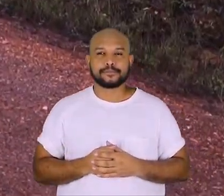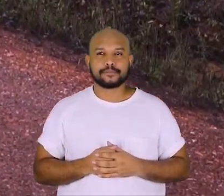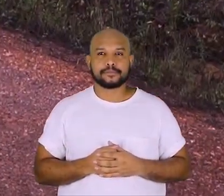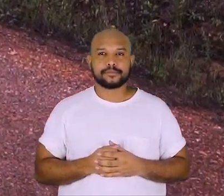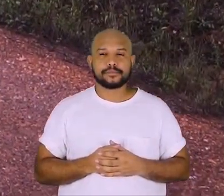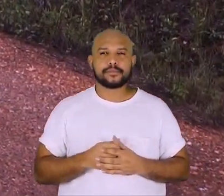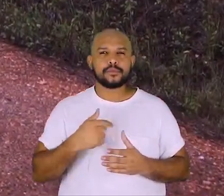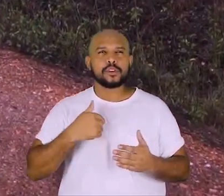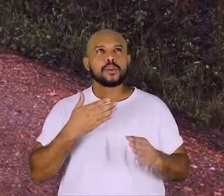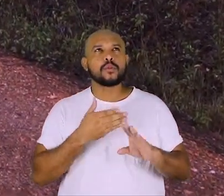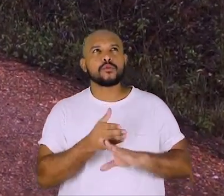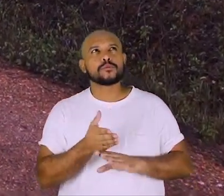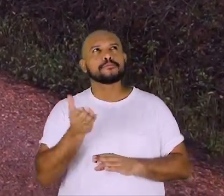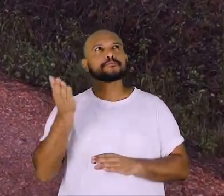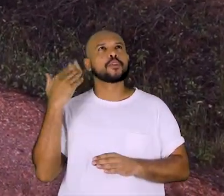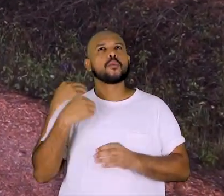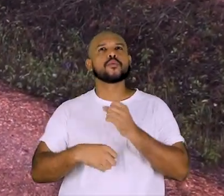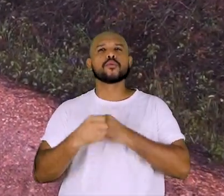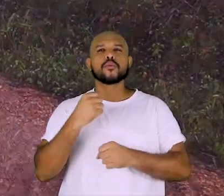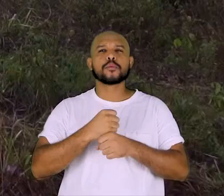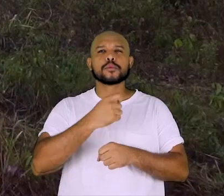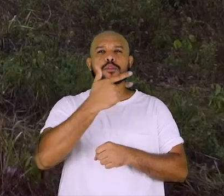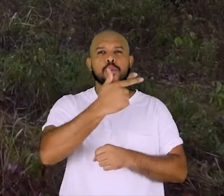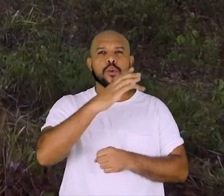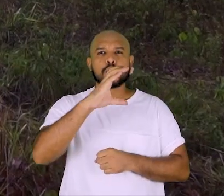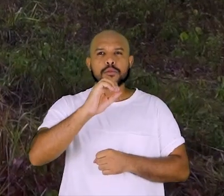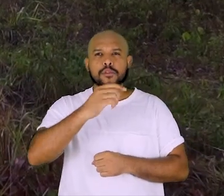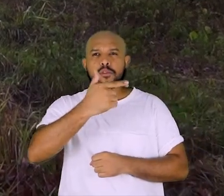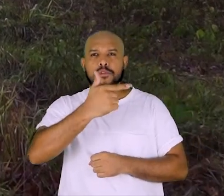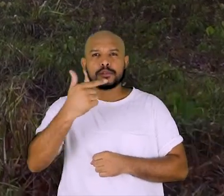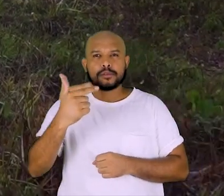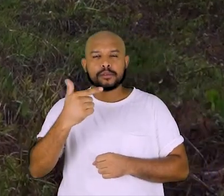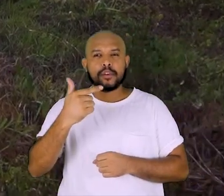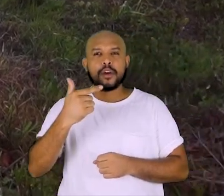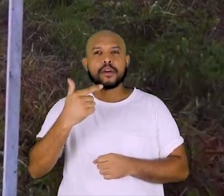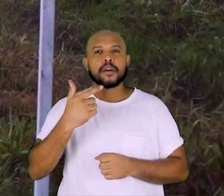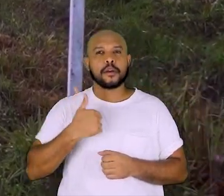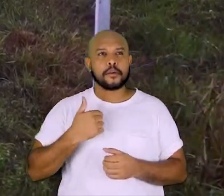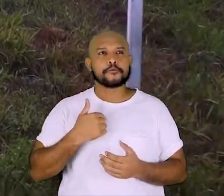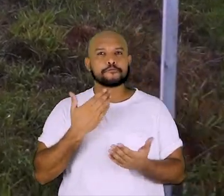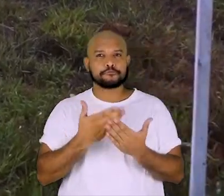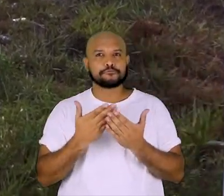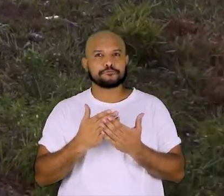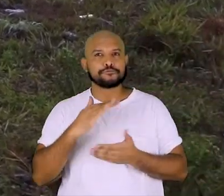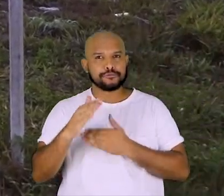E eu entrei em 2022, né? Estou no segundo período da faculdade.